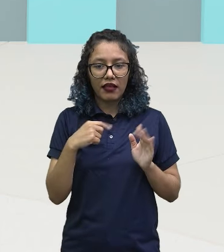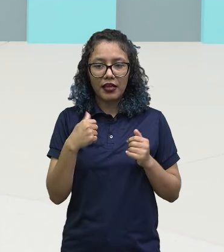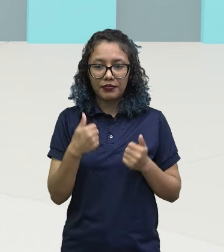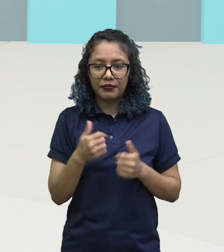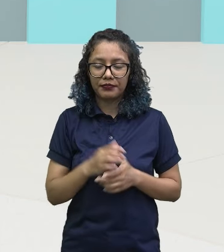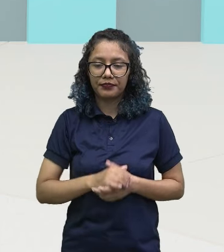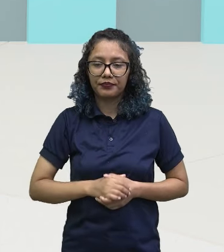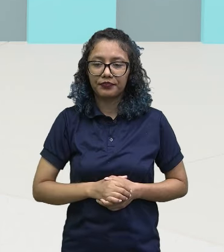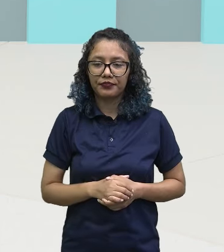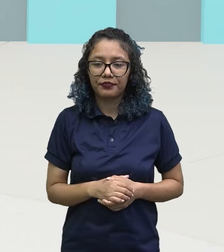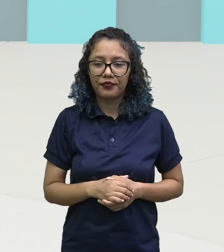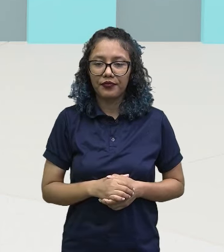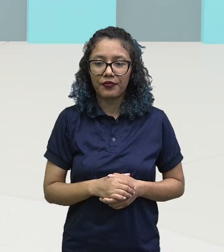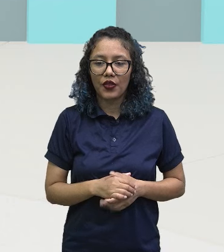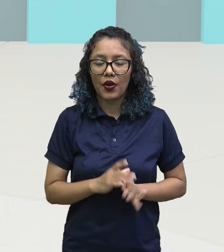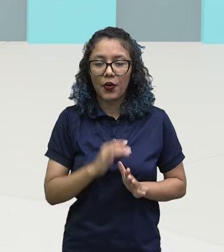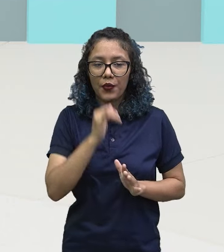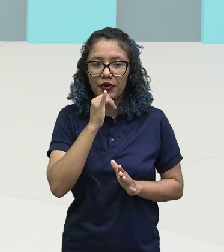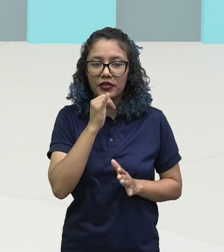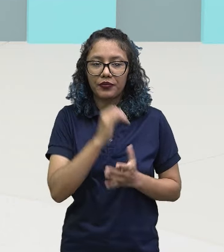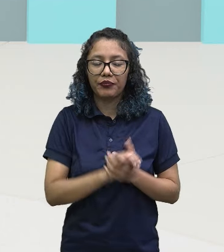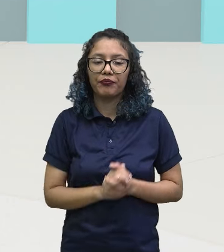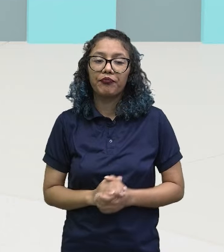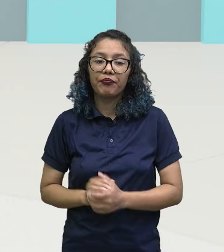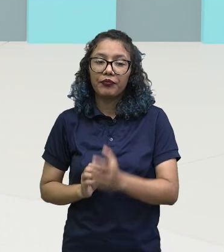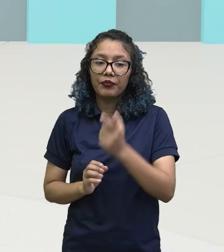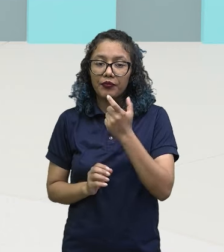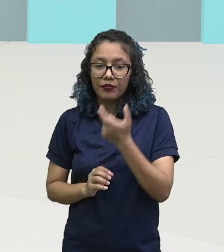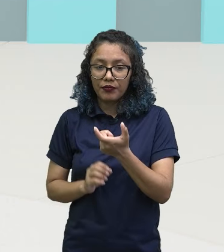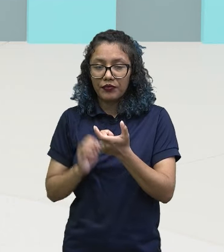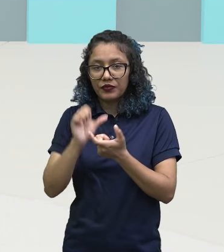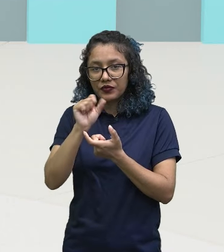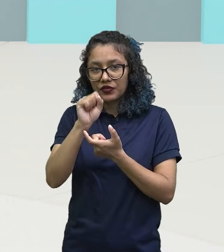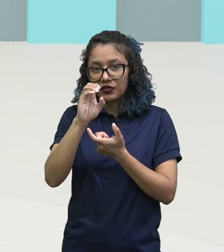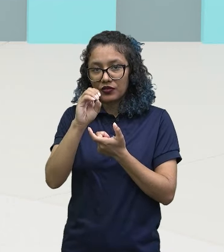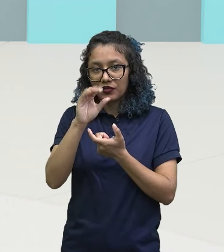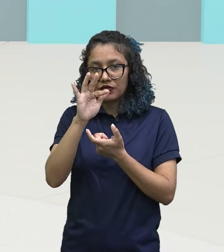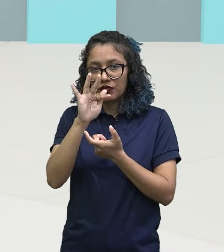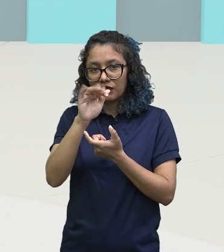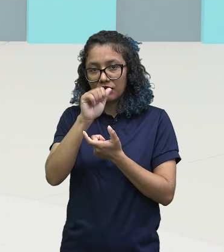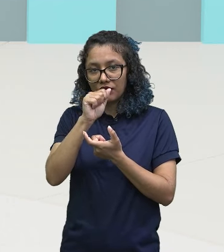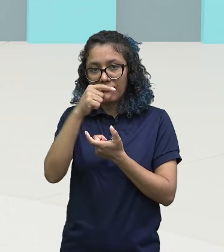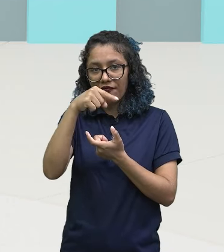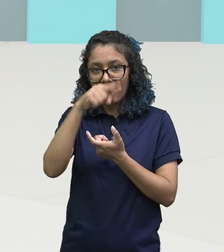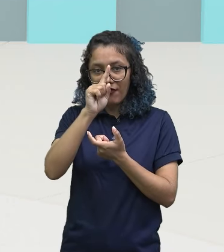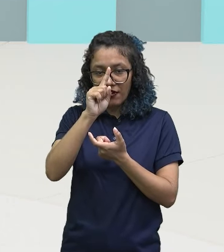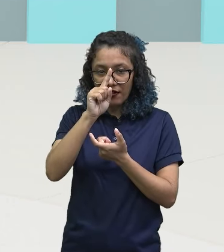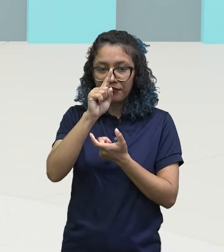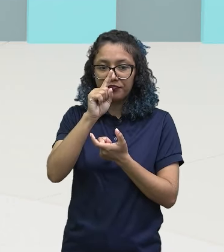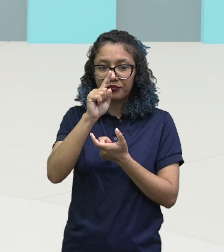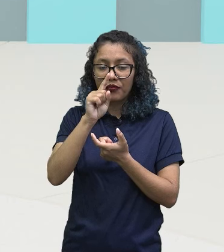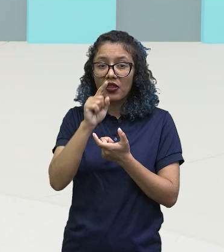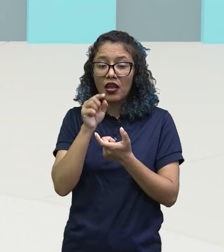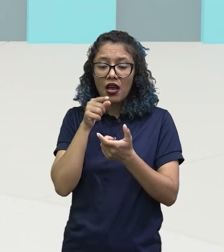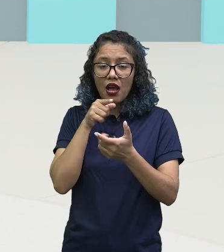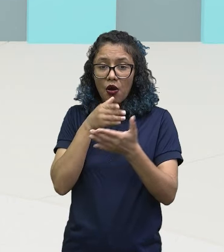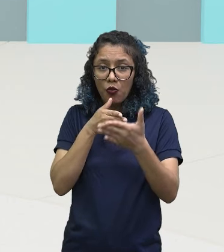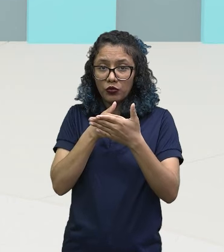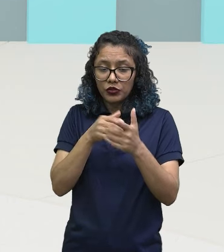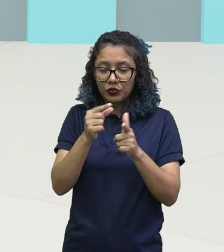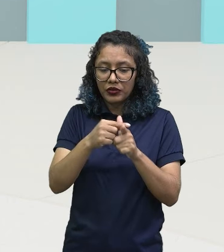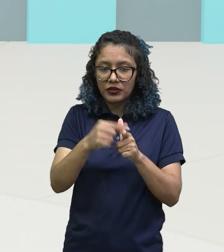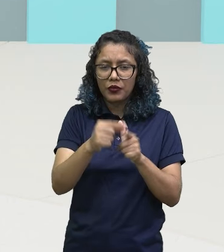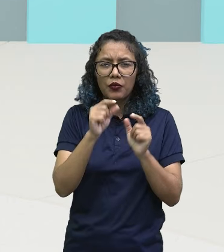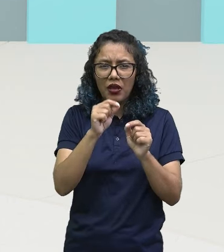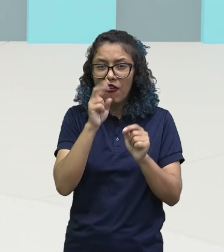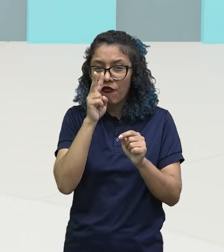bom? Vamos pensar aqui, ó, sofá. Se eu falo sofá, a última sílaba é a forte,